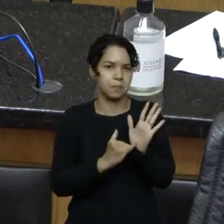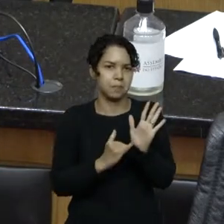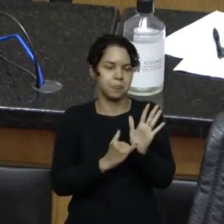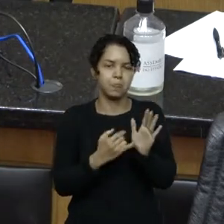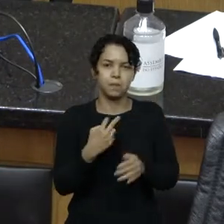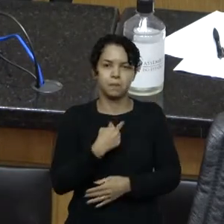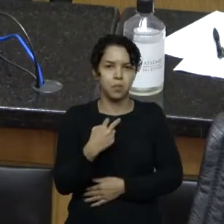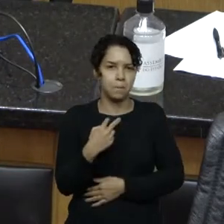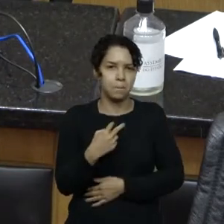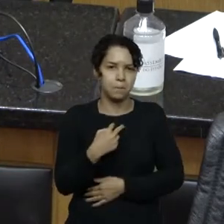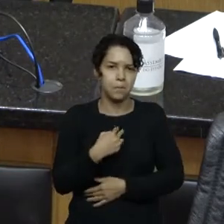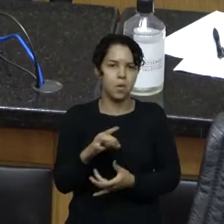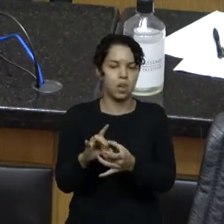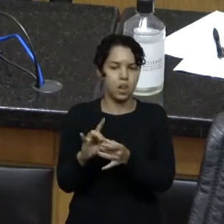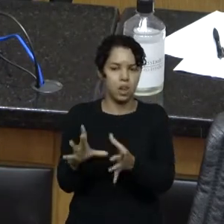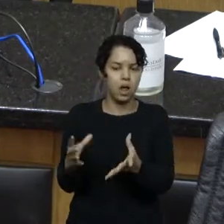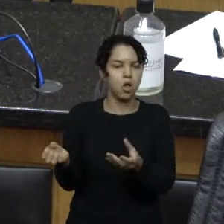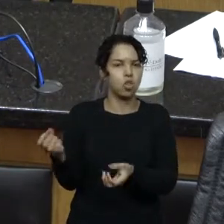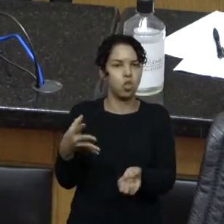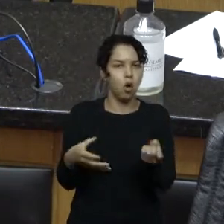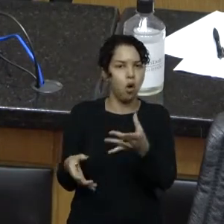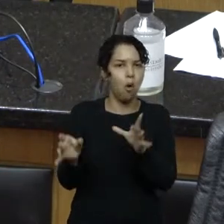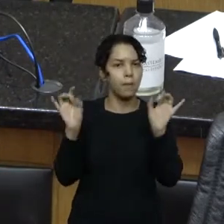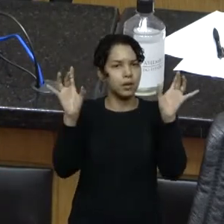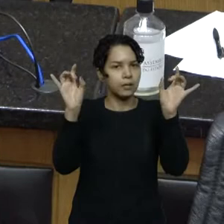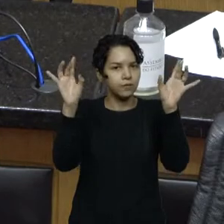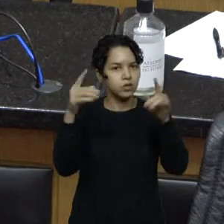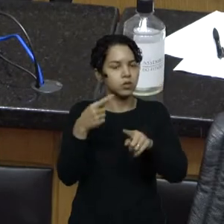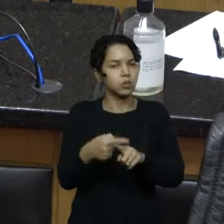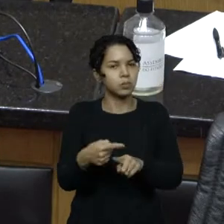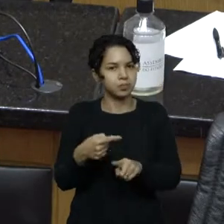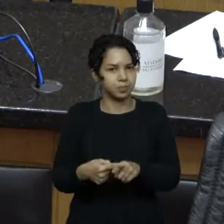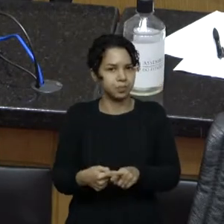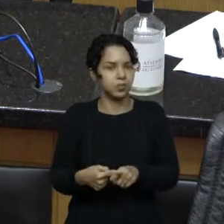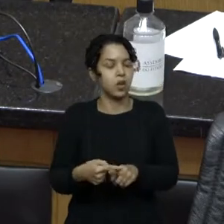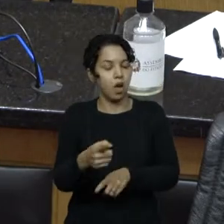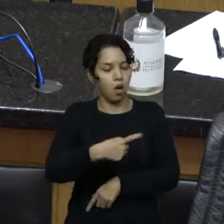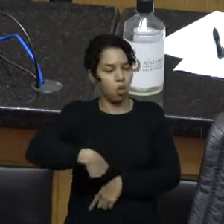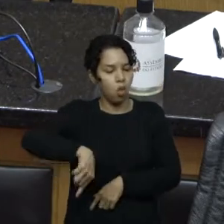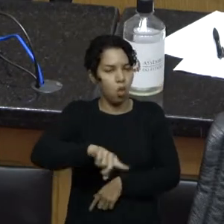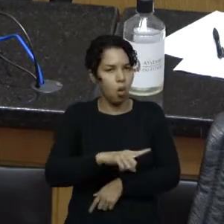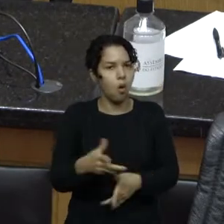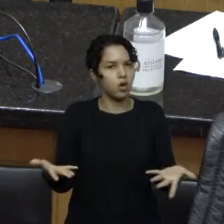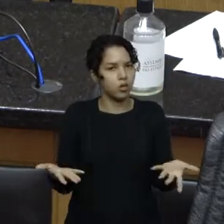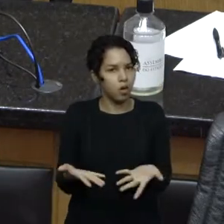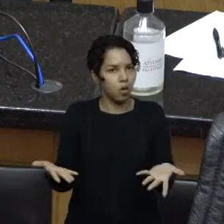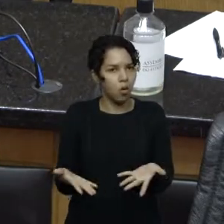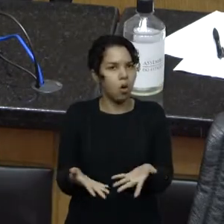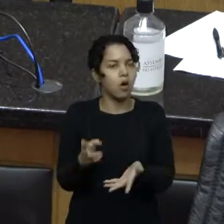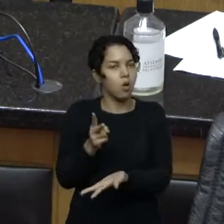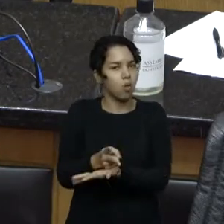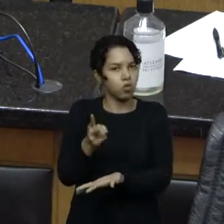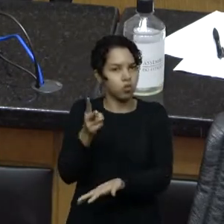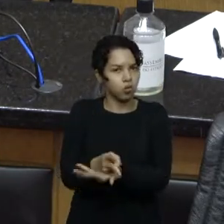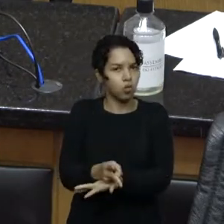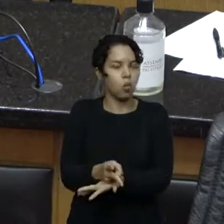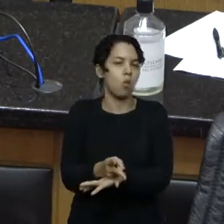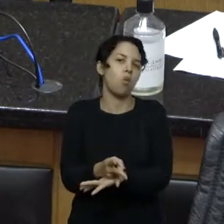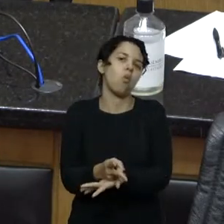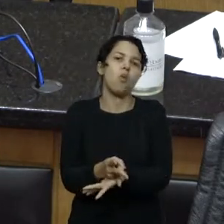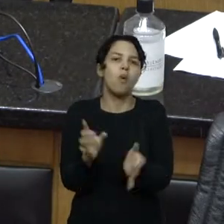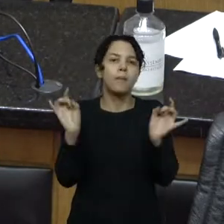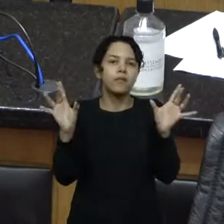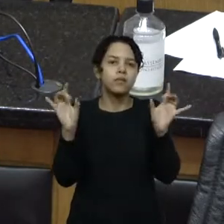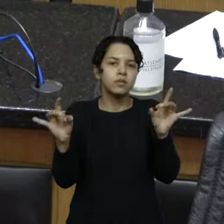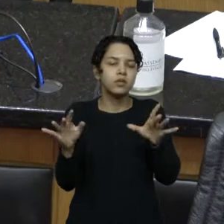se pode conceder novos benefícios o que nós estamos é mantendo os benefícios que os catarinenses